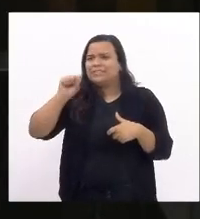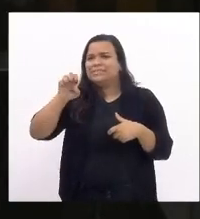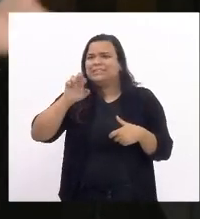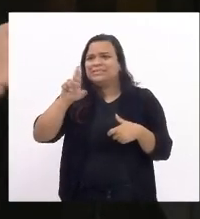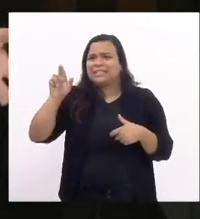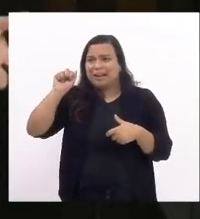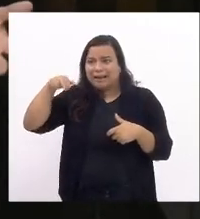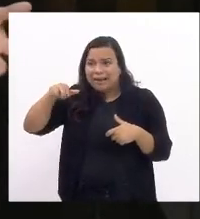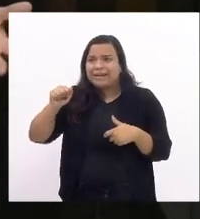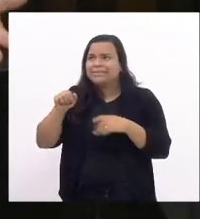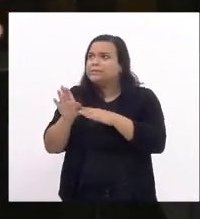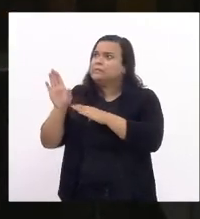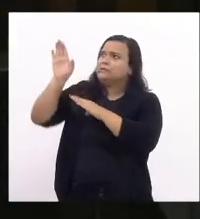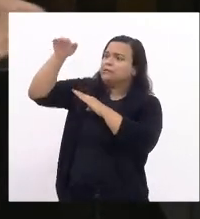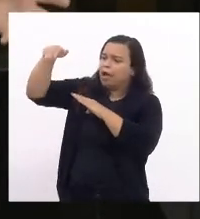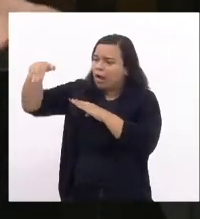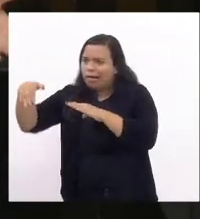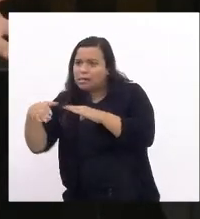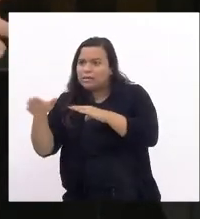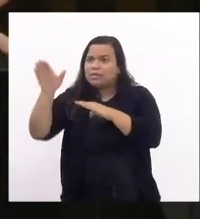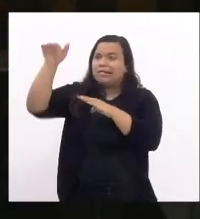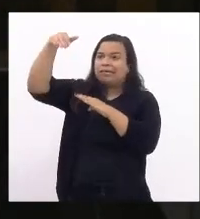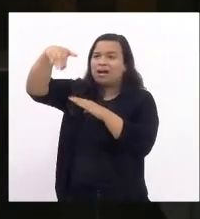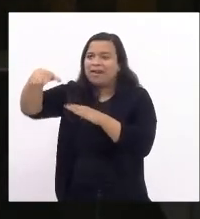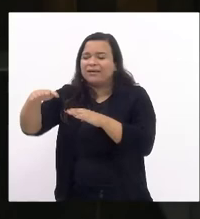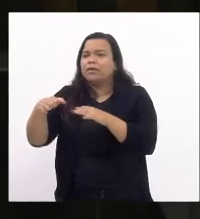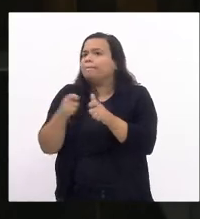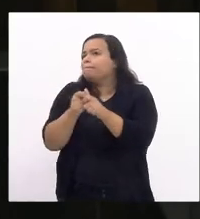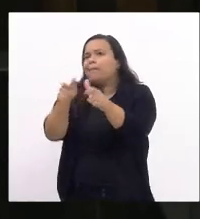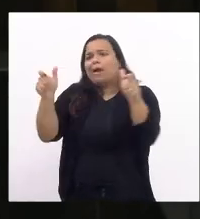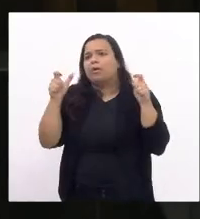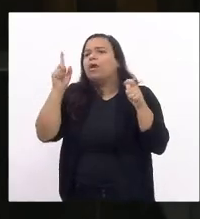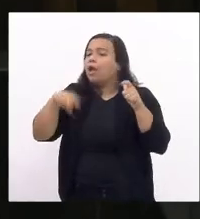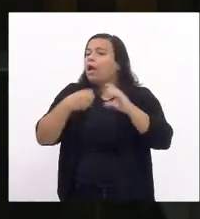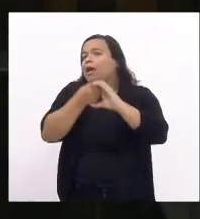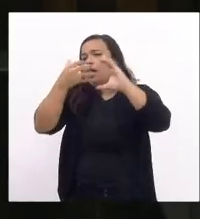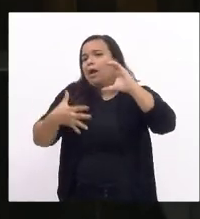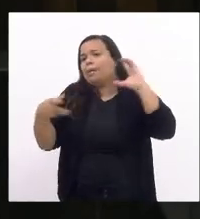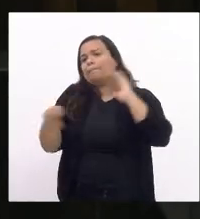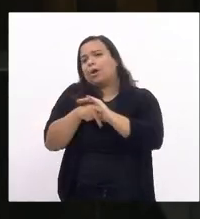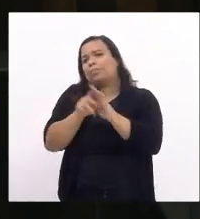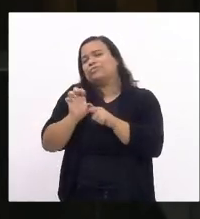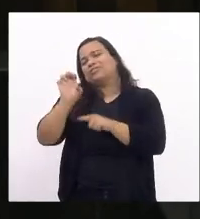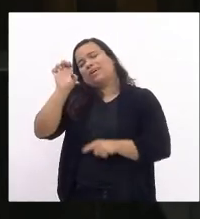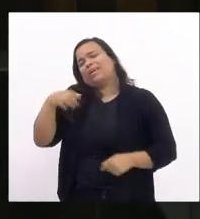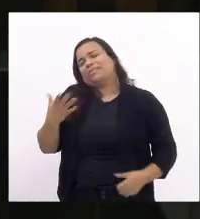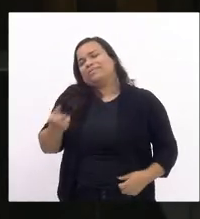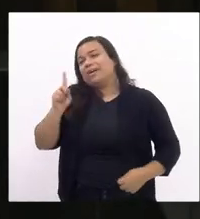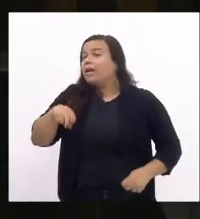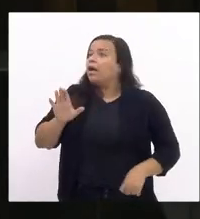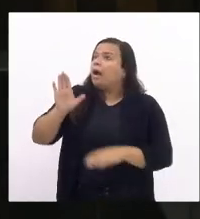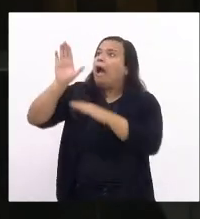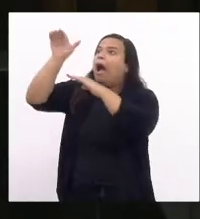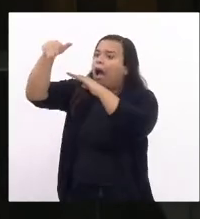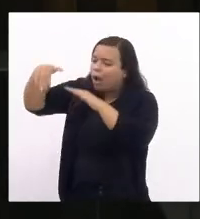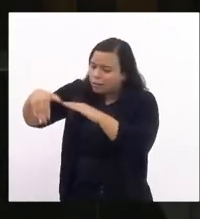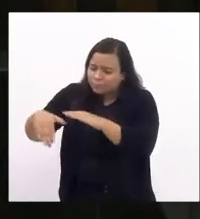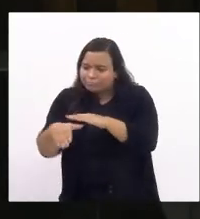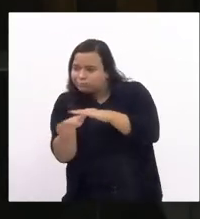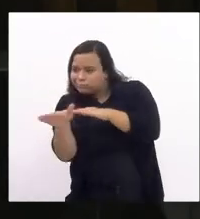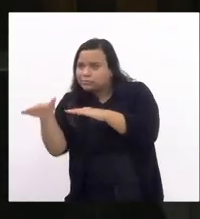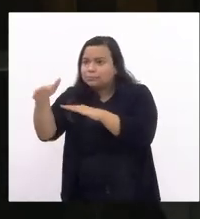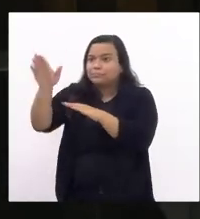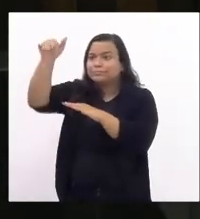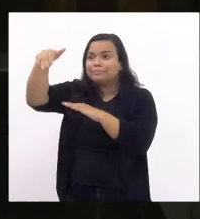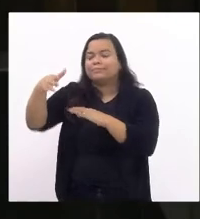toa que é a região serrana, boa parte do nosso Estado tem essa característica. Então a gente precisa, sim, politizar